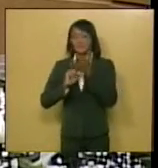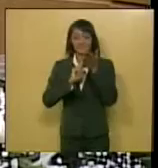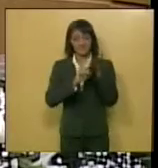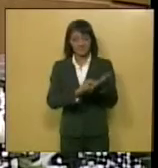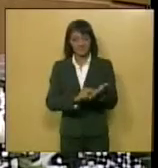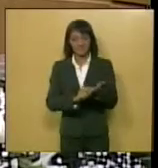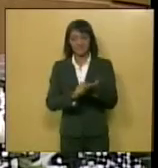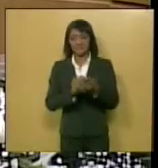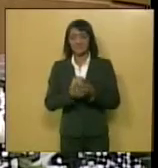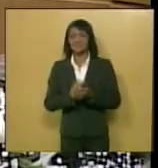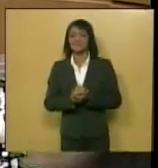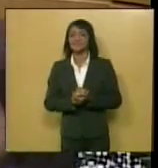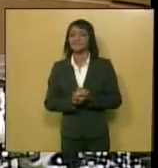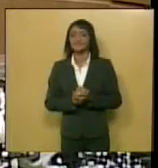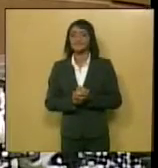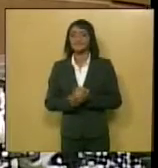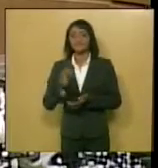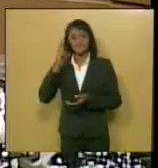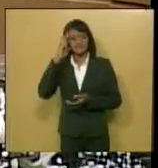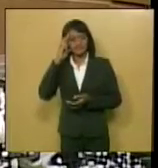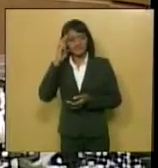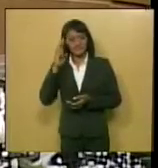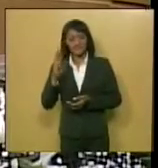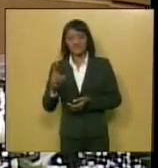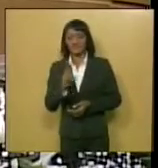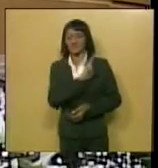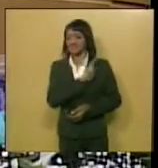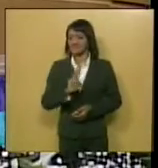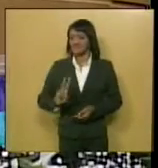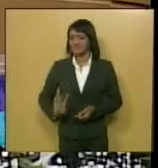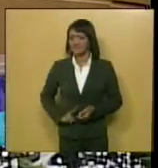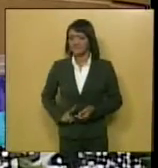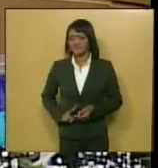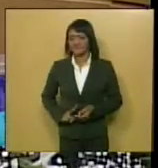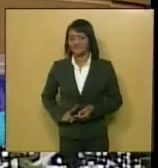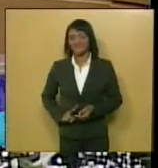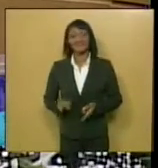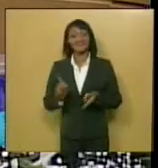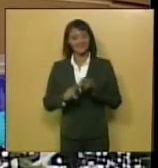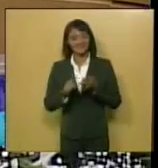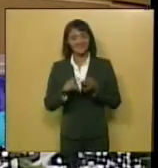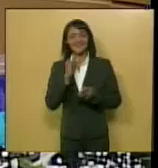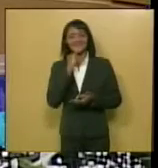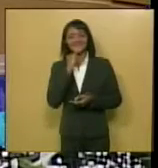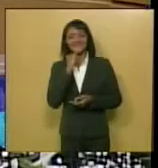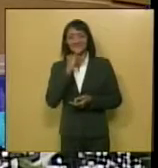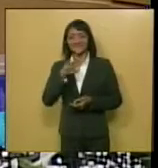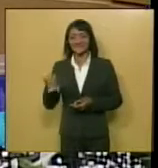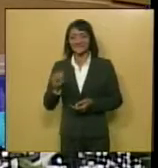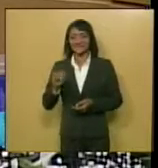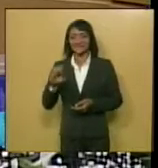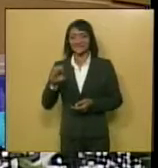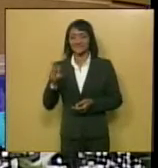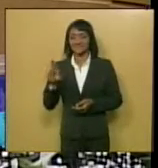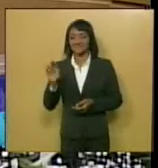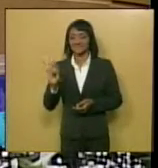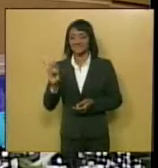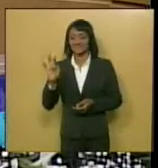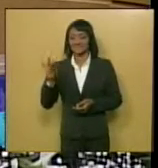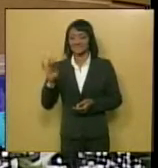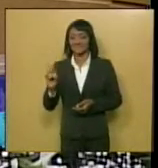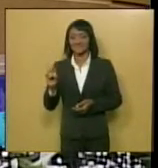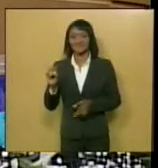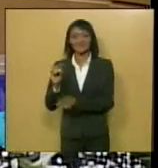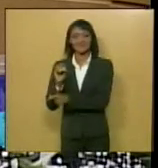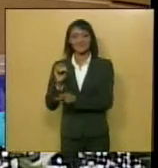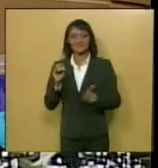Telégrafos, excelentíssimo senhor vereador e conterrâneo José Roberto,